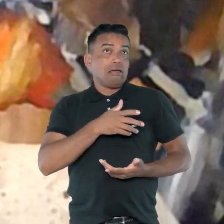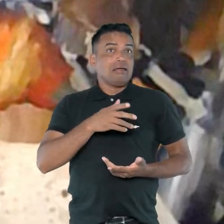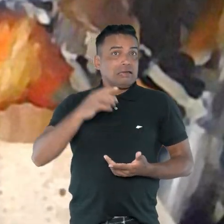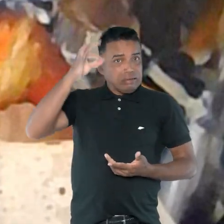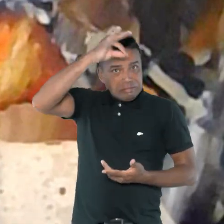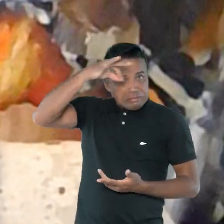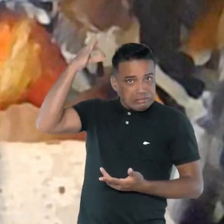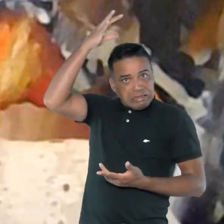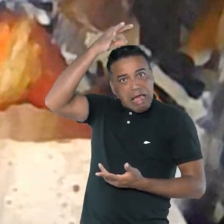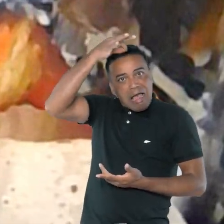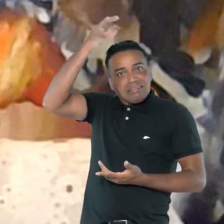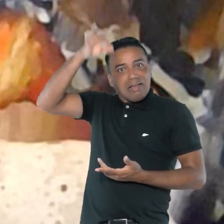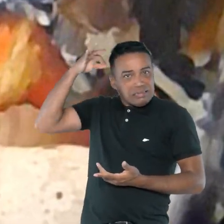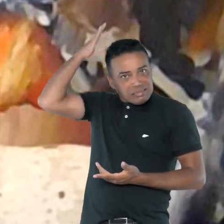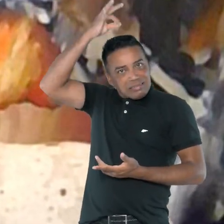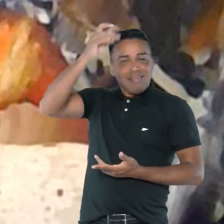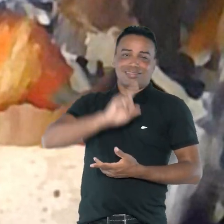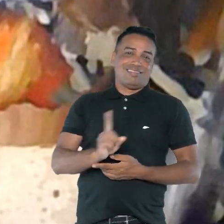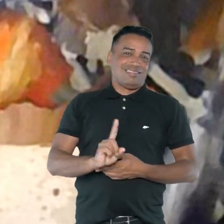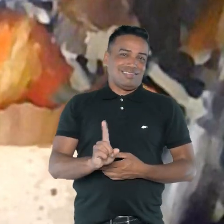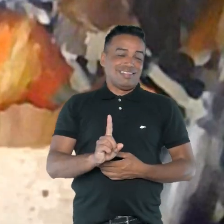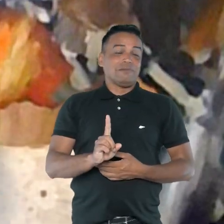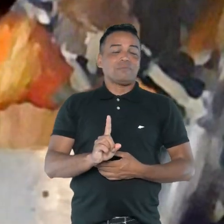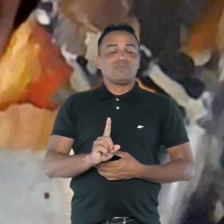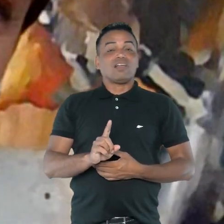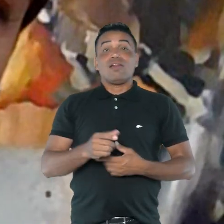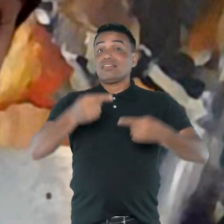mas assim, ela está enfrentando a